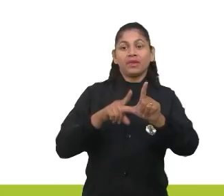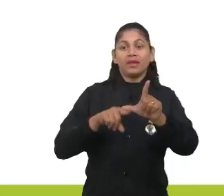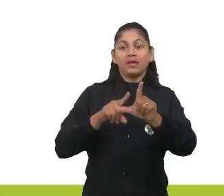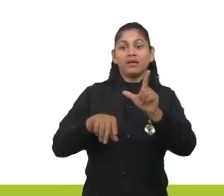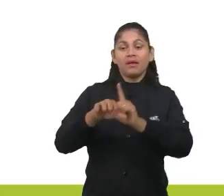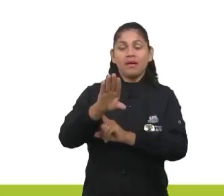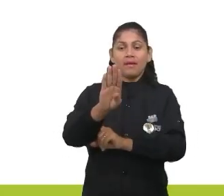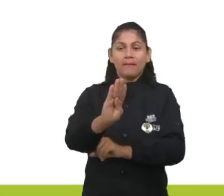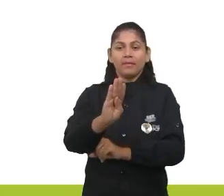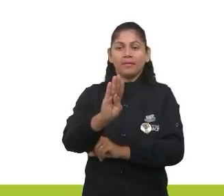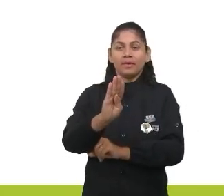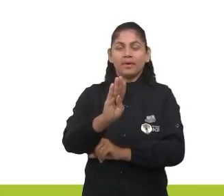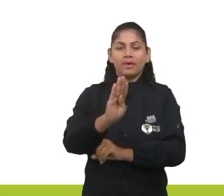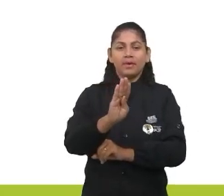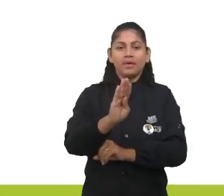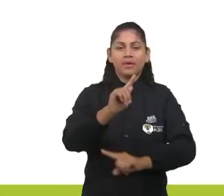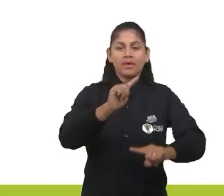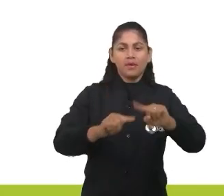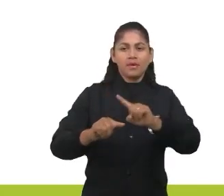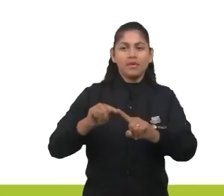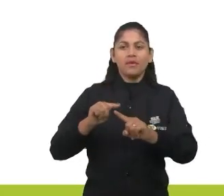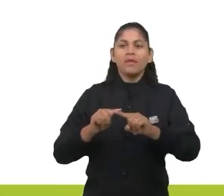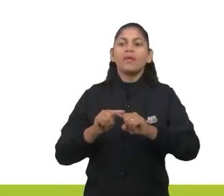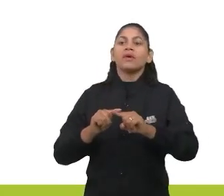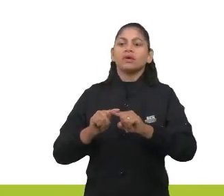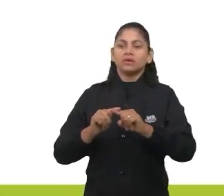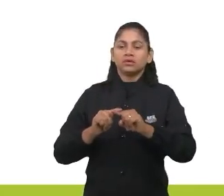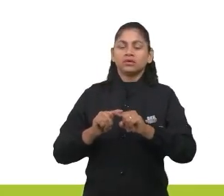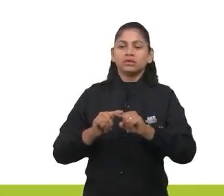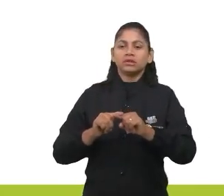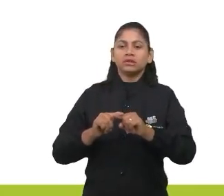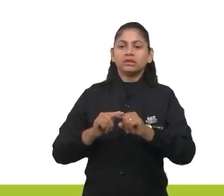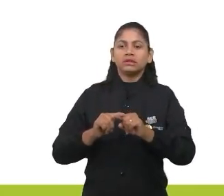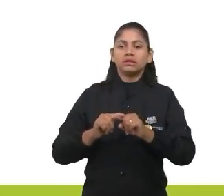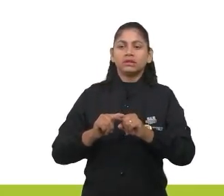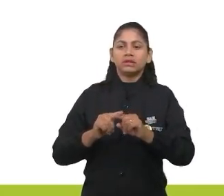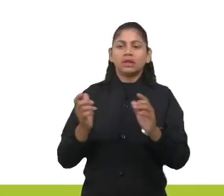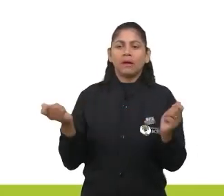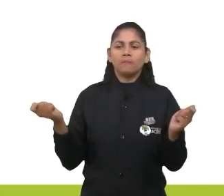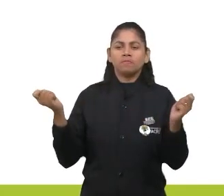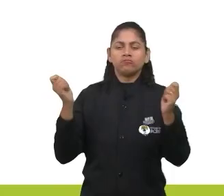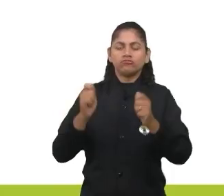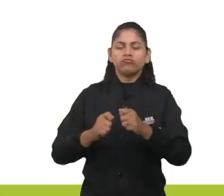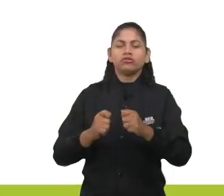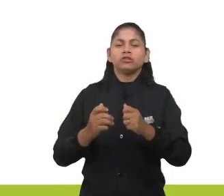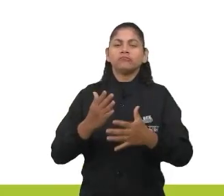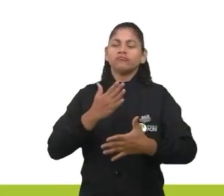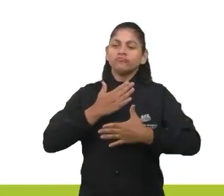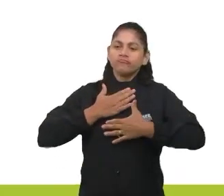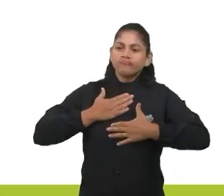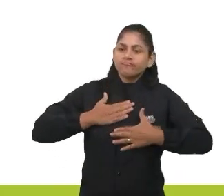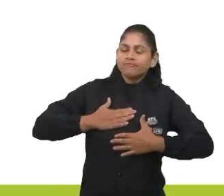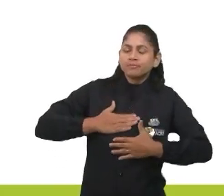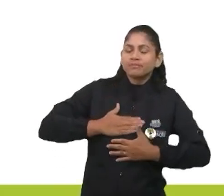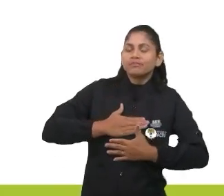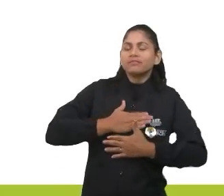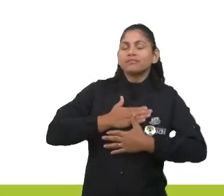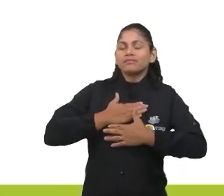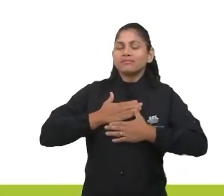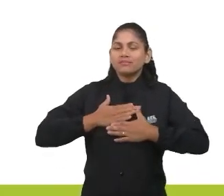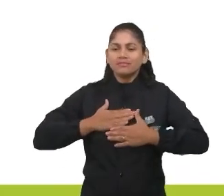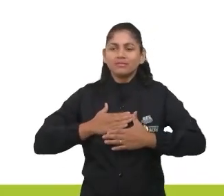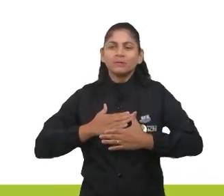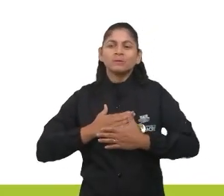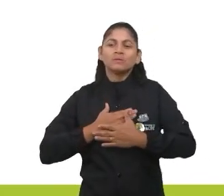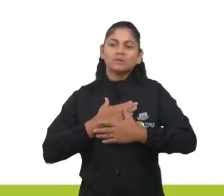satisfazer as necessidades materiais das massas. Então, satisfazem, sim, mas